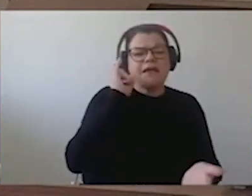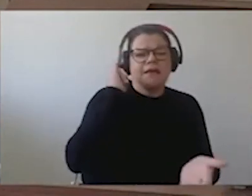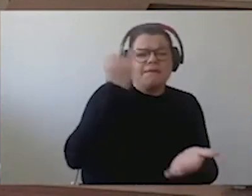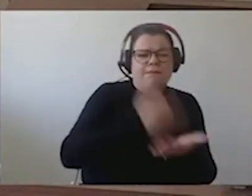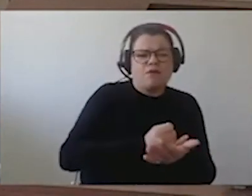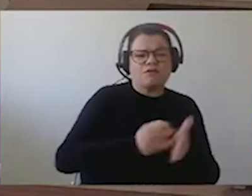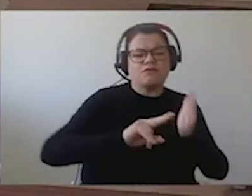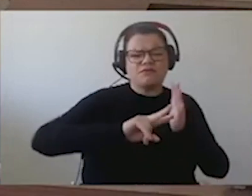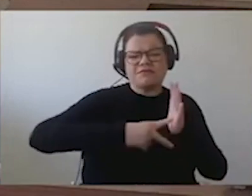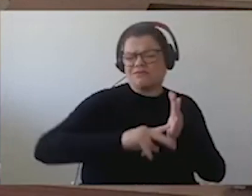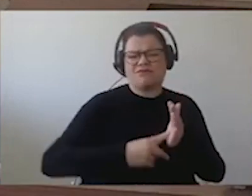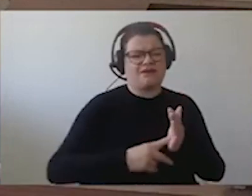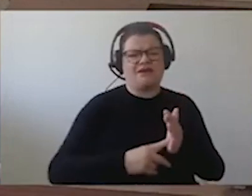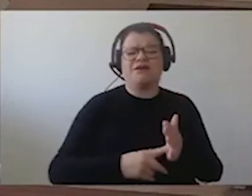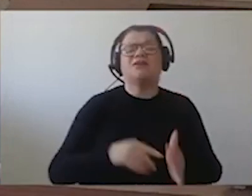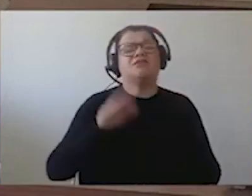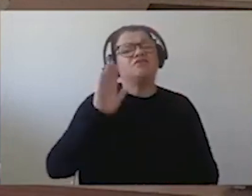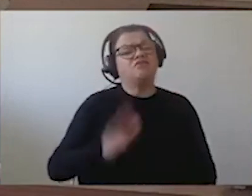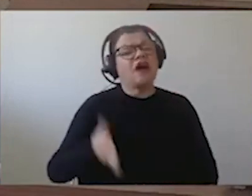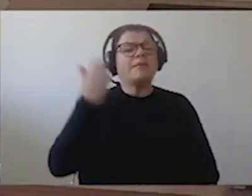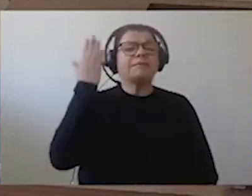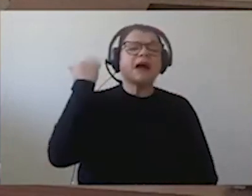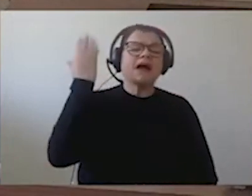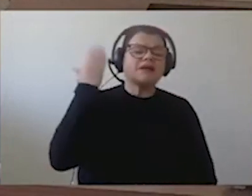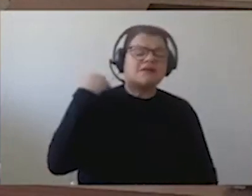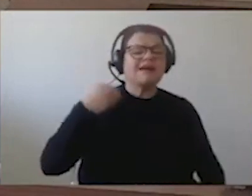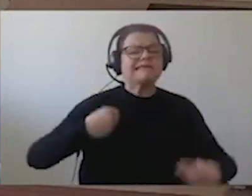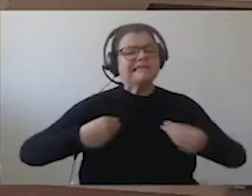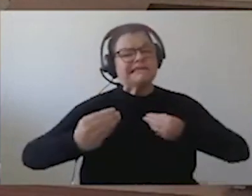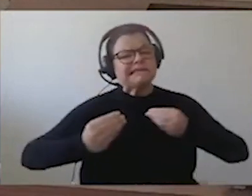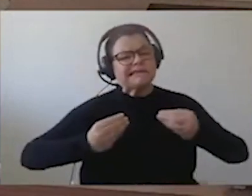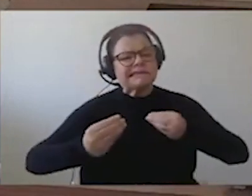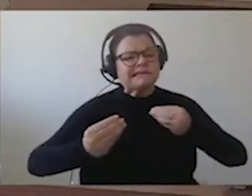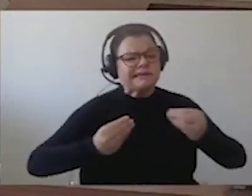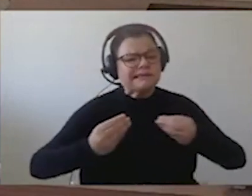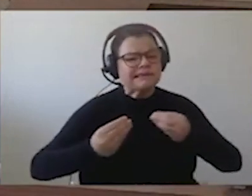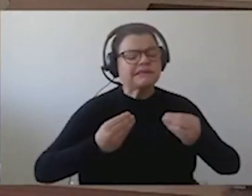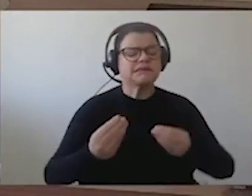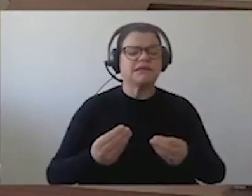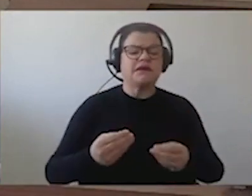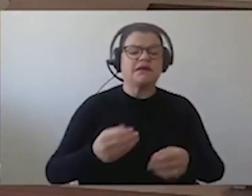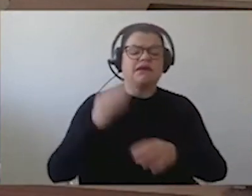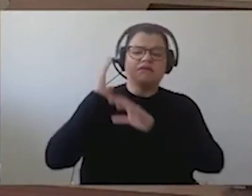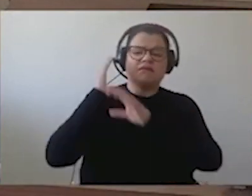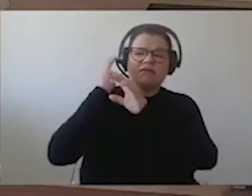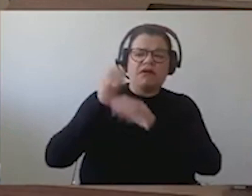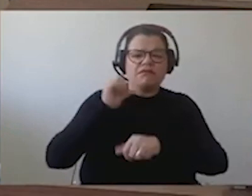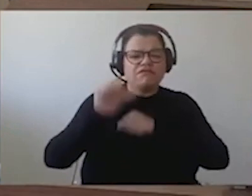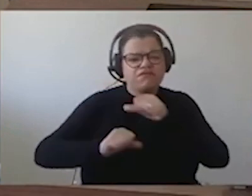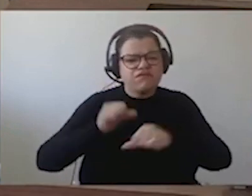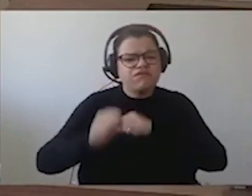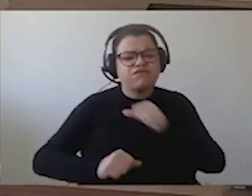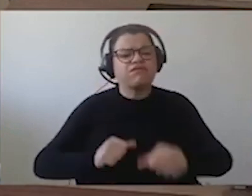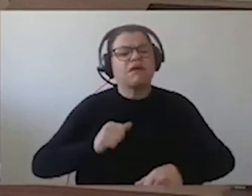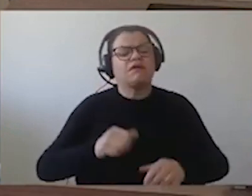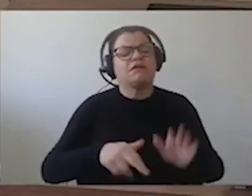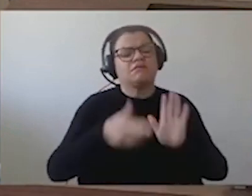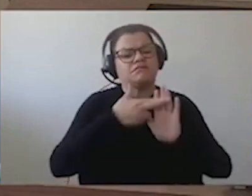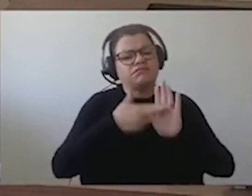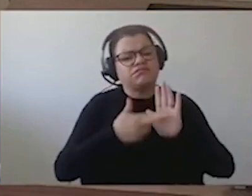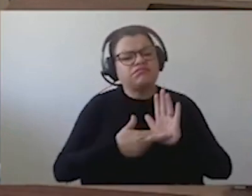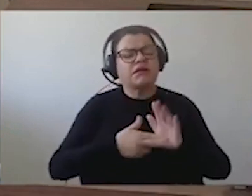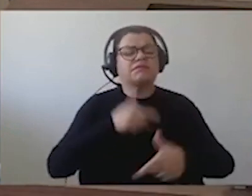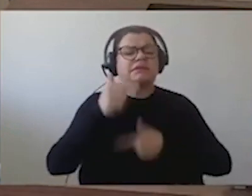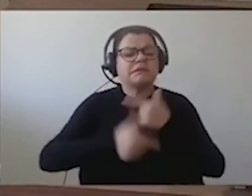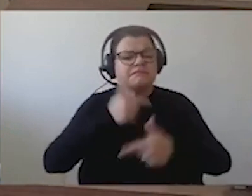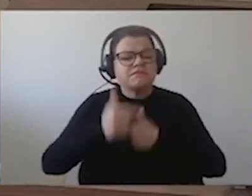uma flexibilização, uma mini reforma trabalhista, né? Flexibilização da reforma trabalhista para permitir que